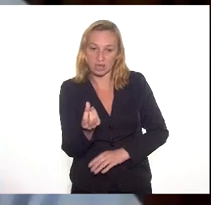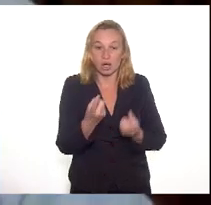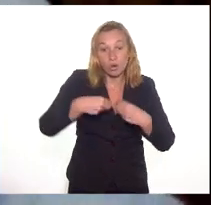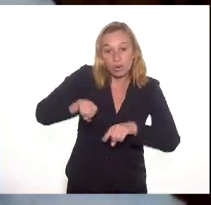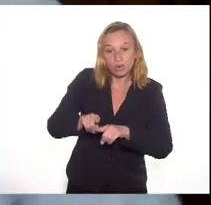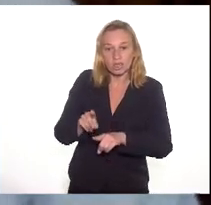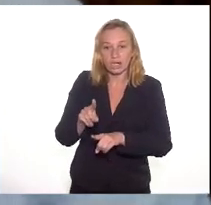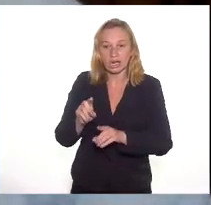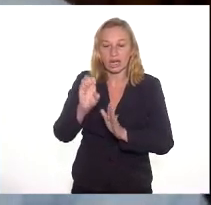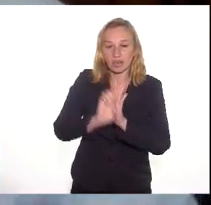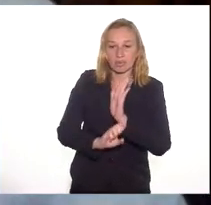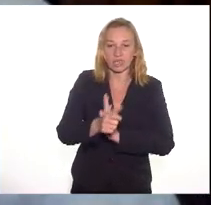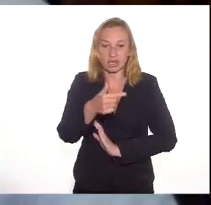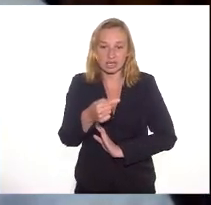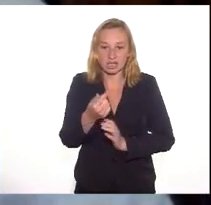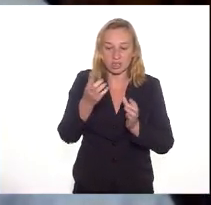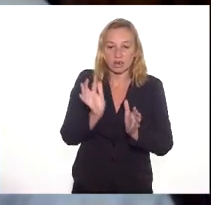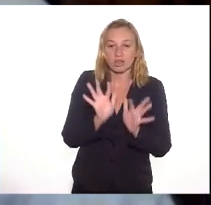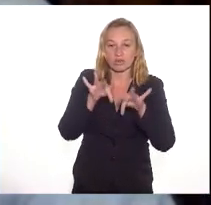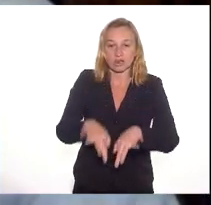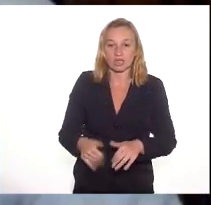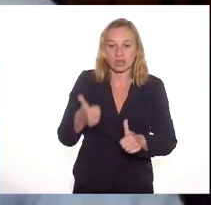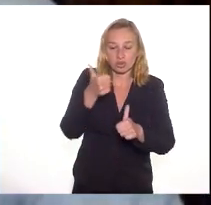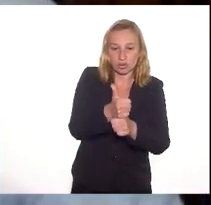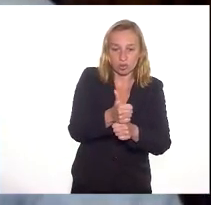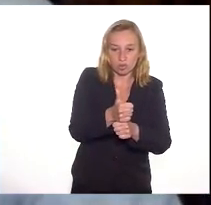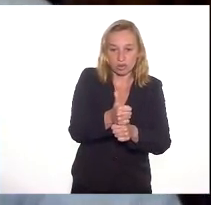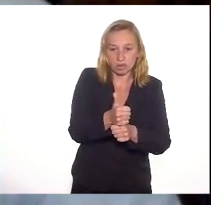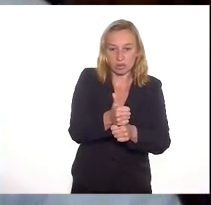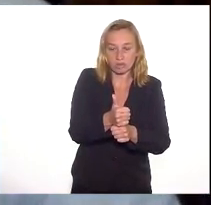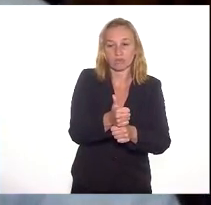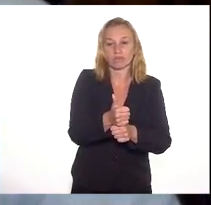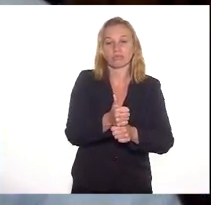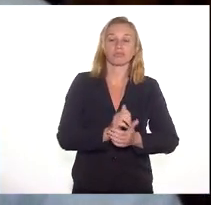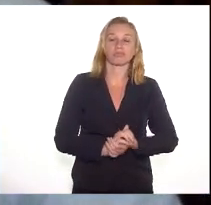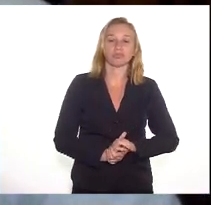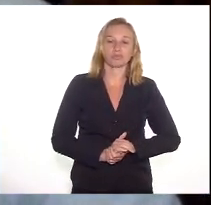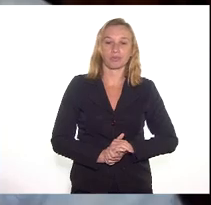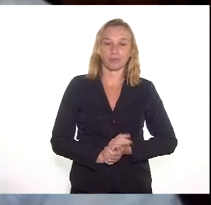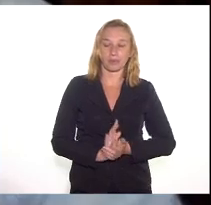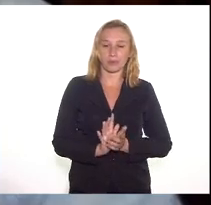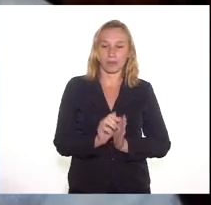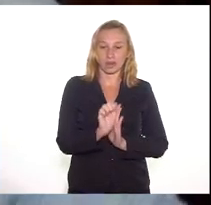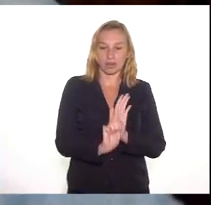contrária à emenda 7, concluindo por substitutivo, pedindo forma final de redação.